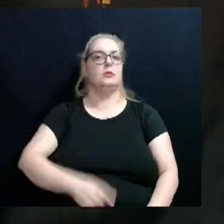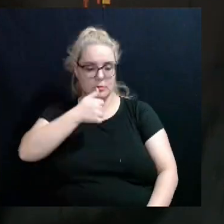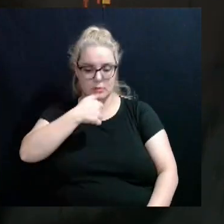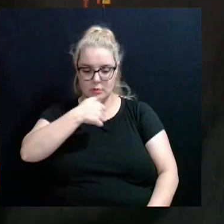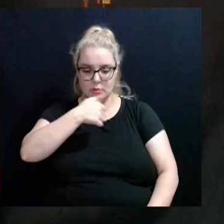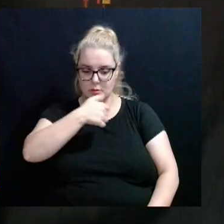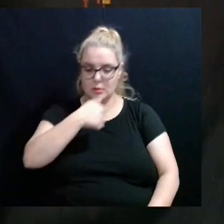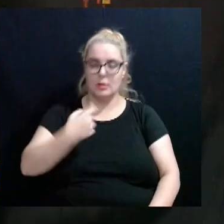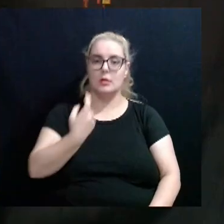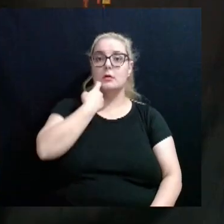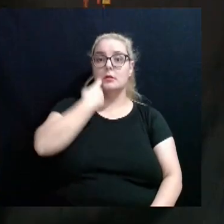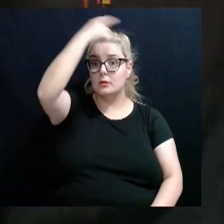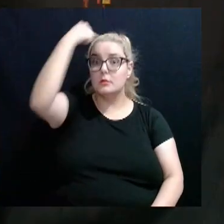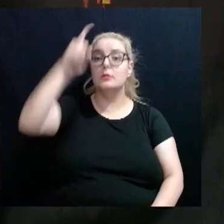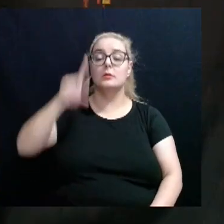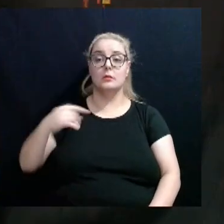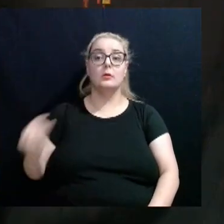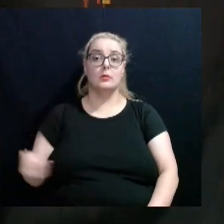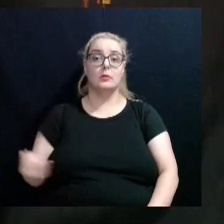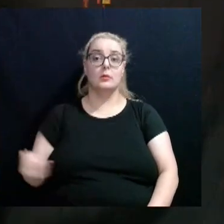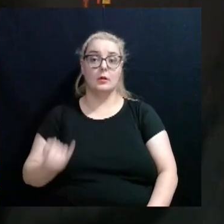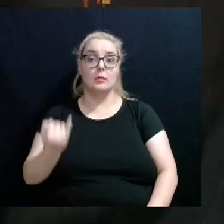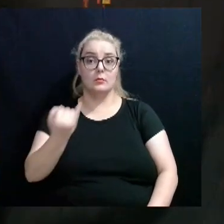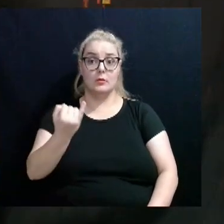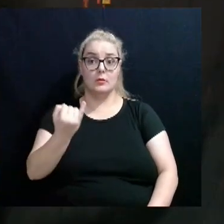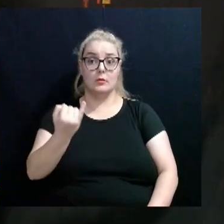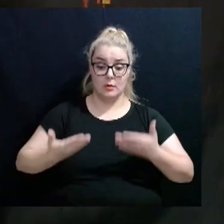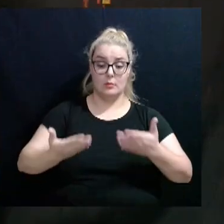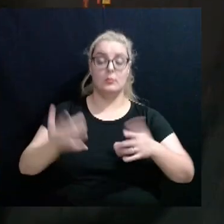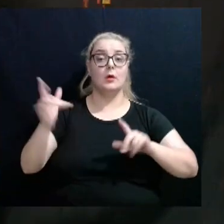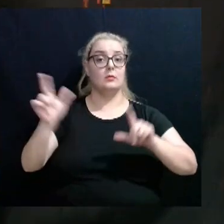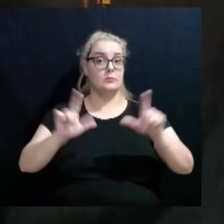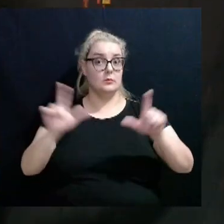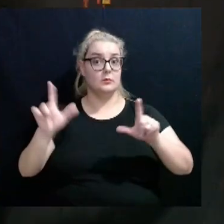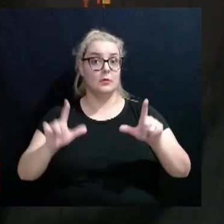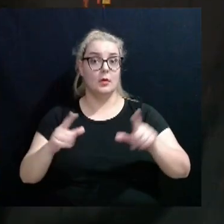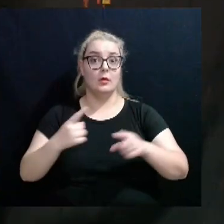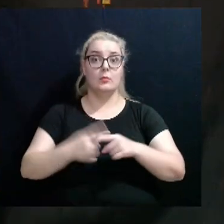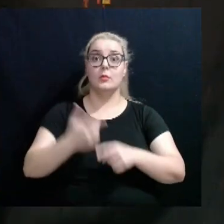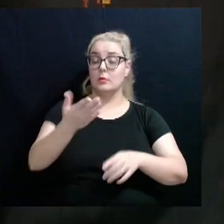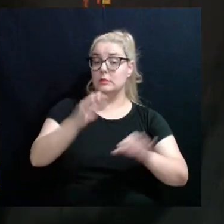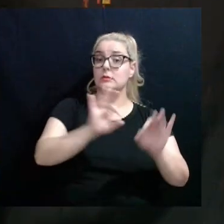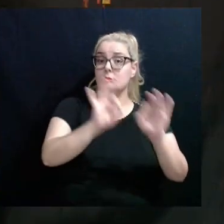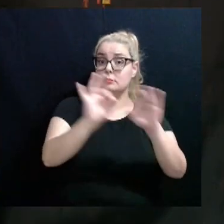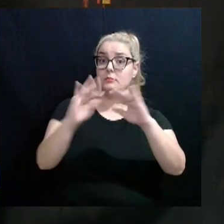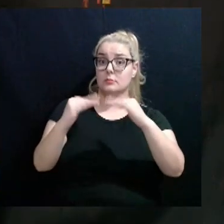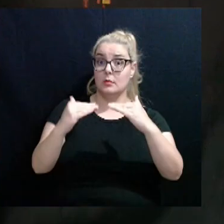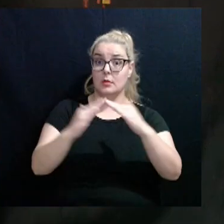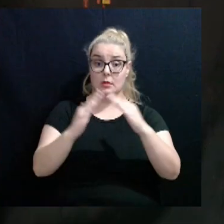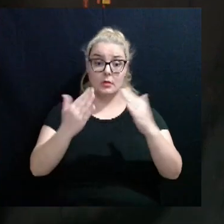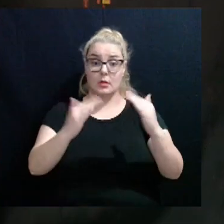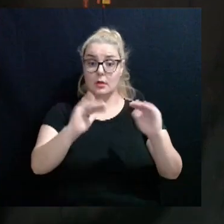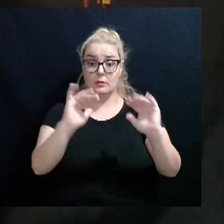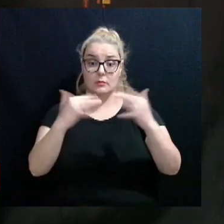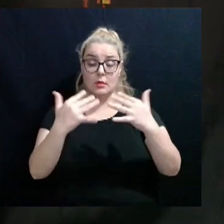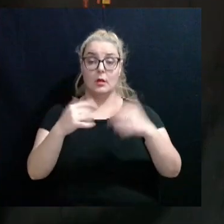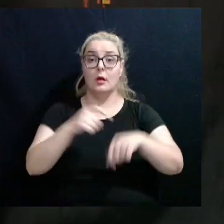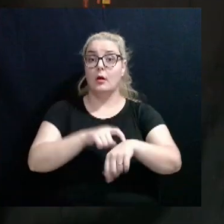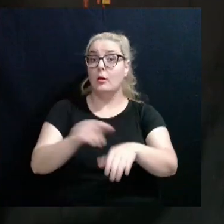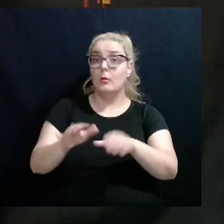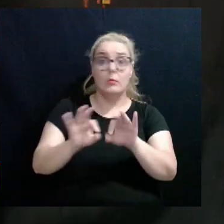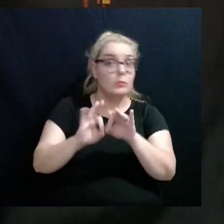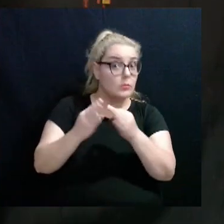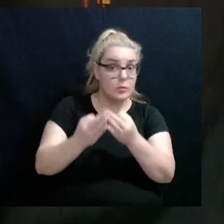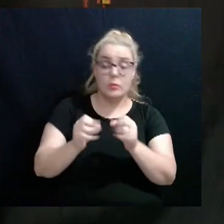é importante a gente trazer para a televisão, porque você que está em casa, de repente é um momento que você está com a sua família e você pode